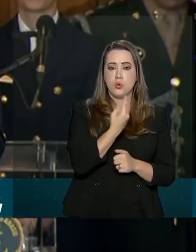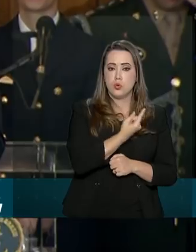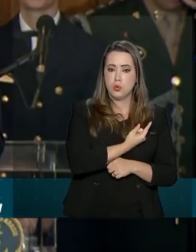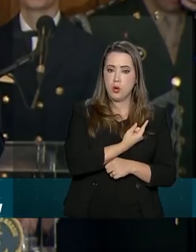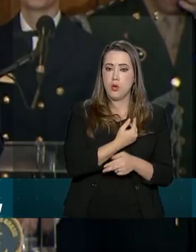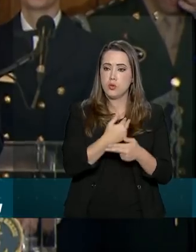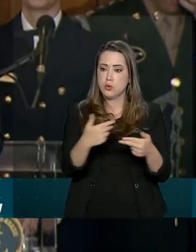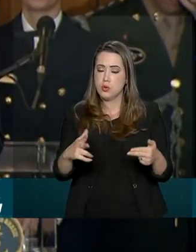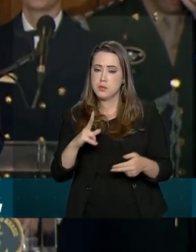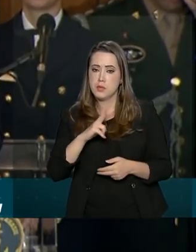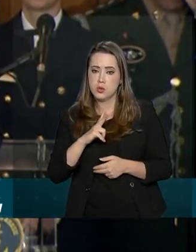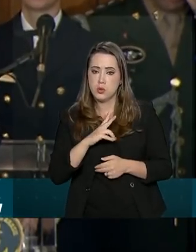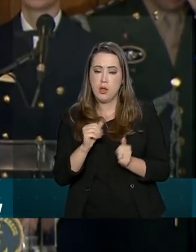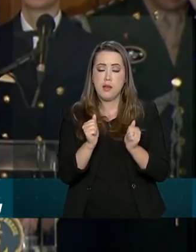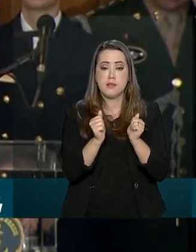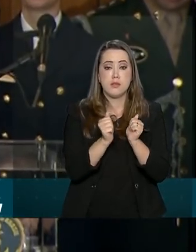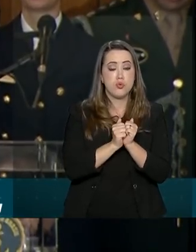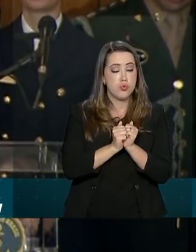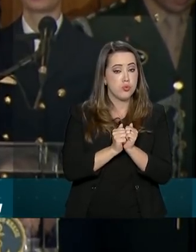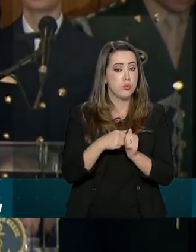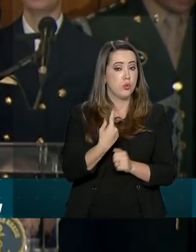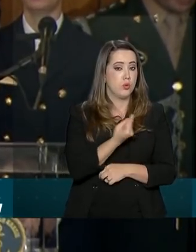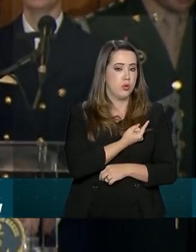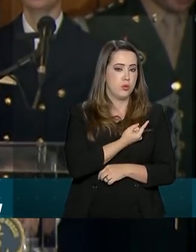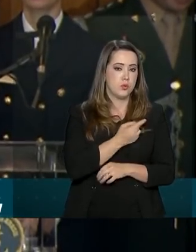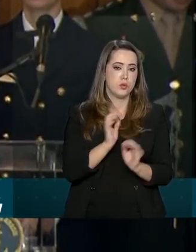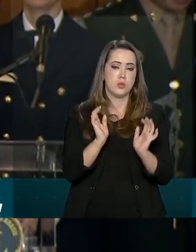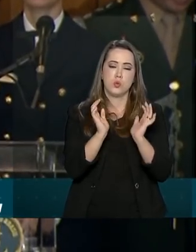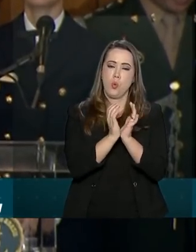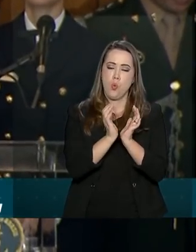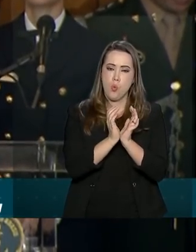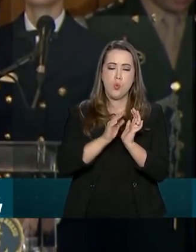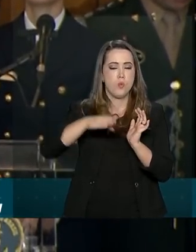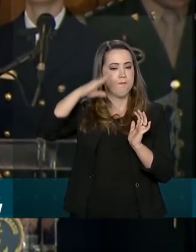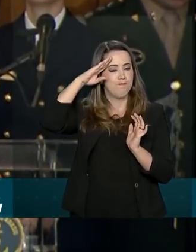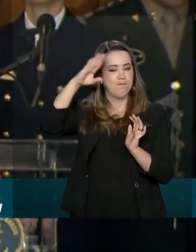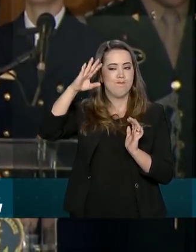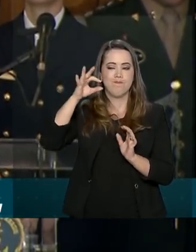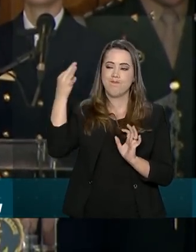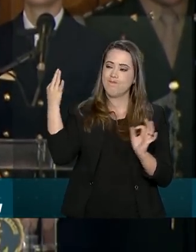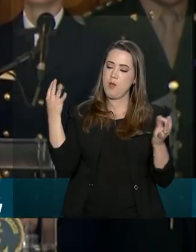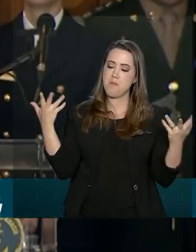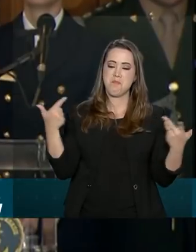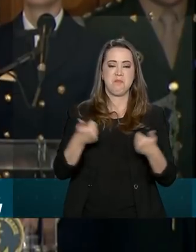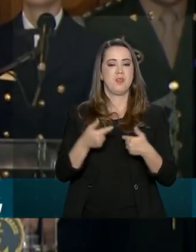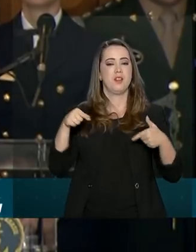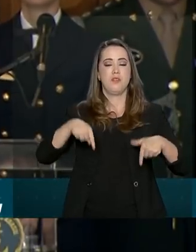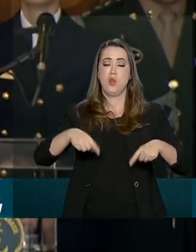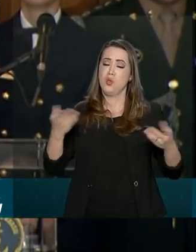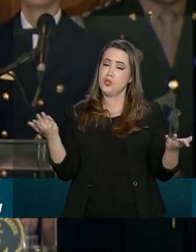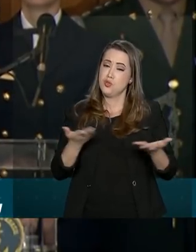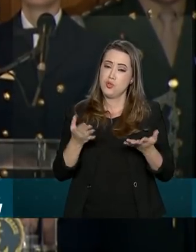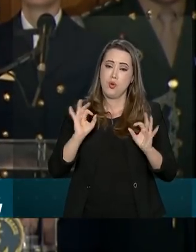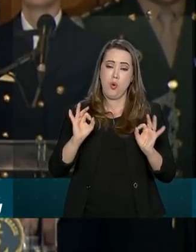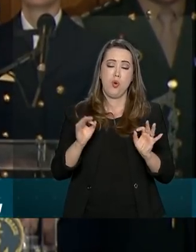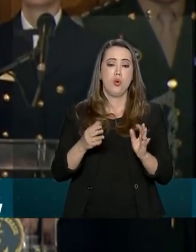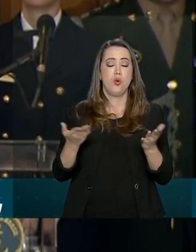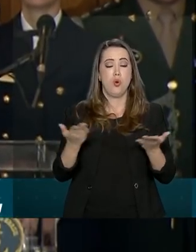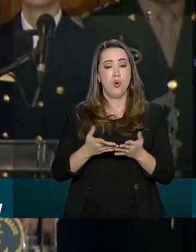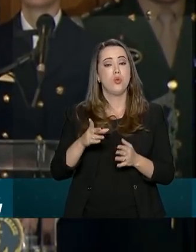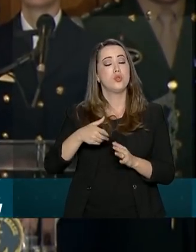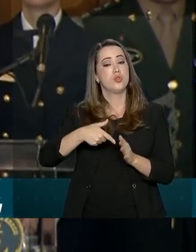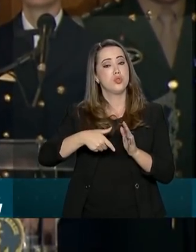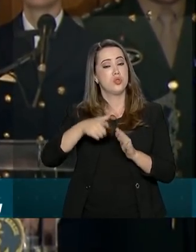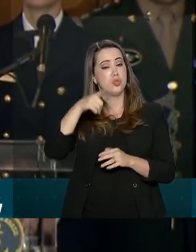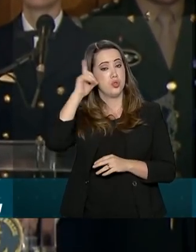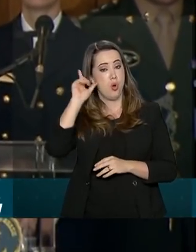nosso lado essas Forças Armadas maravilhosas de hoje, de ontem e de sempre, o trabalho